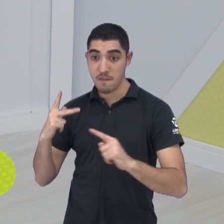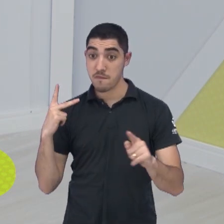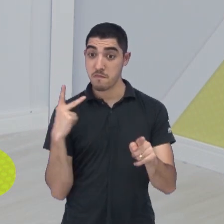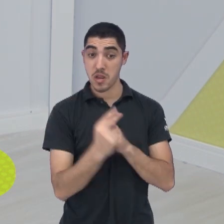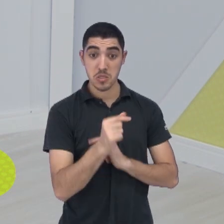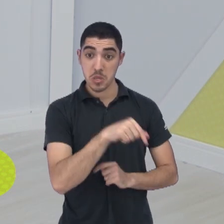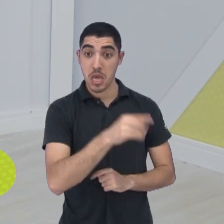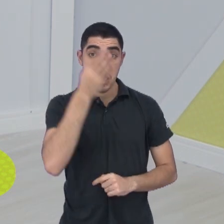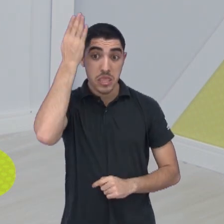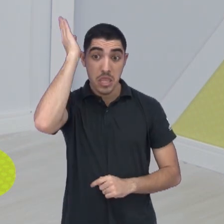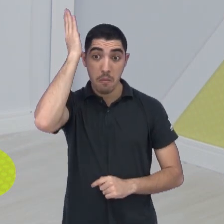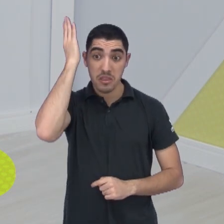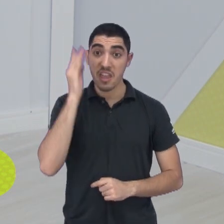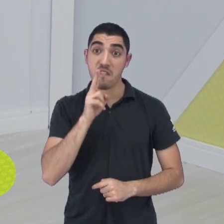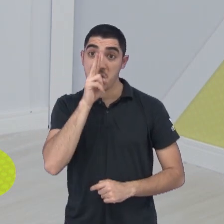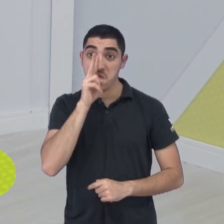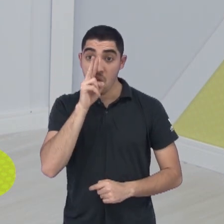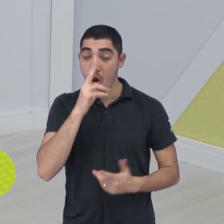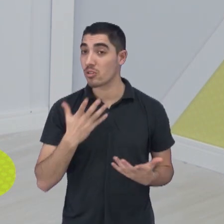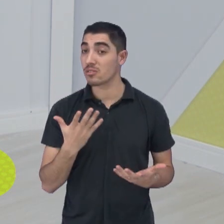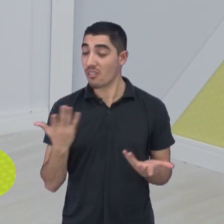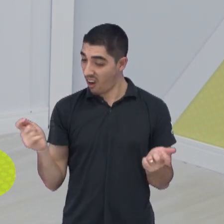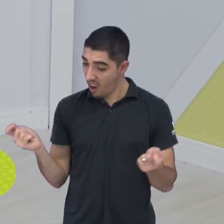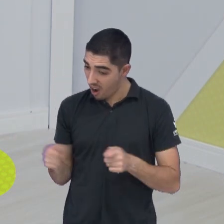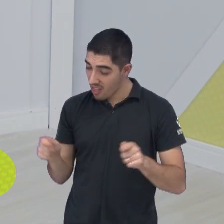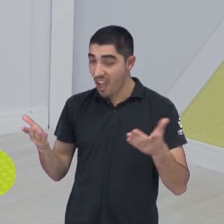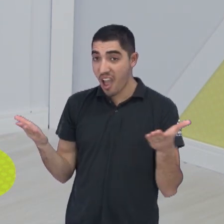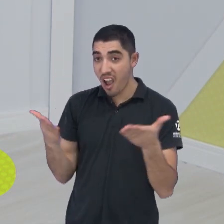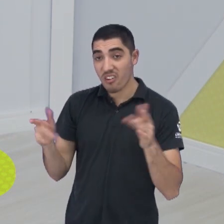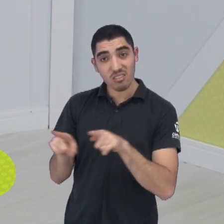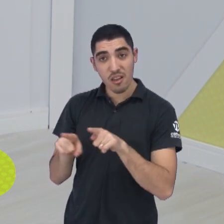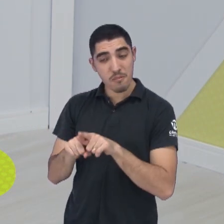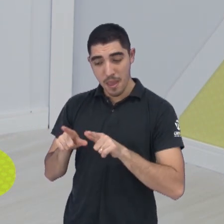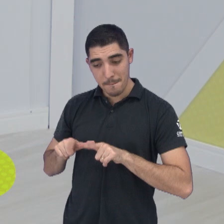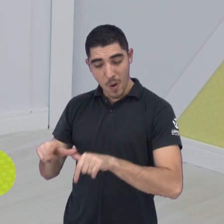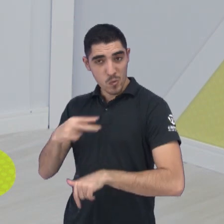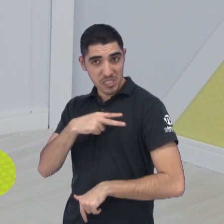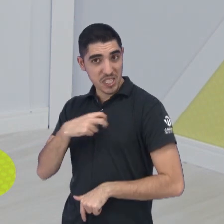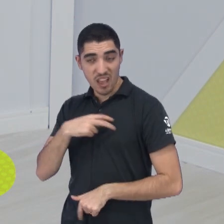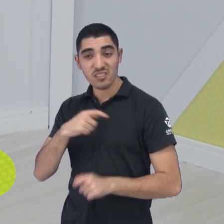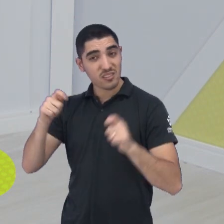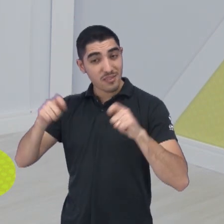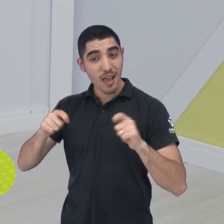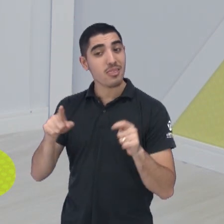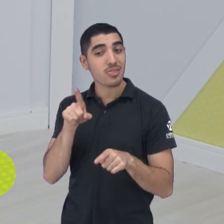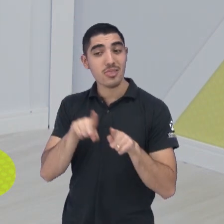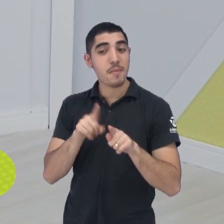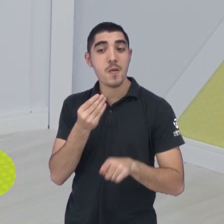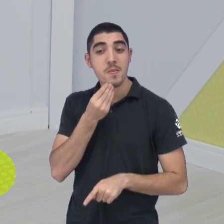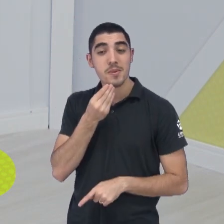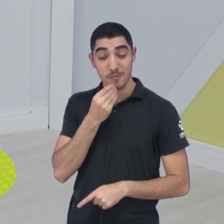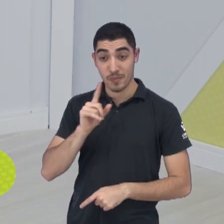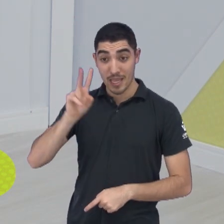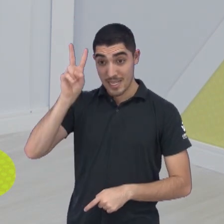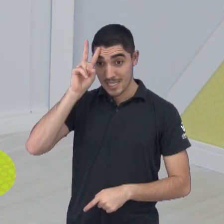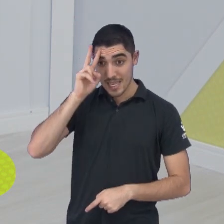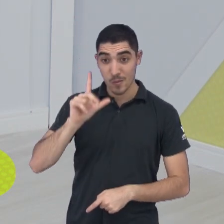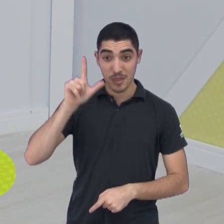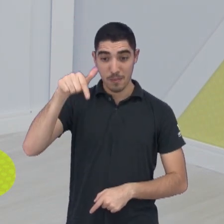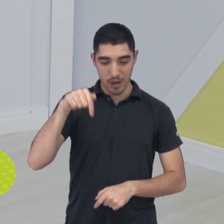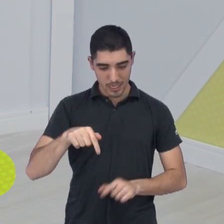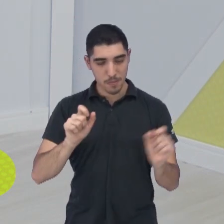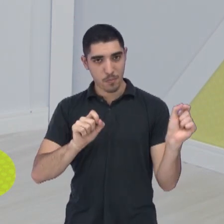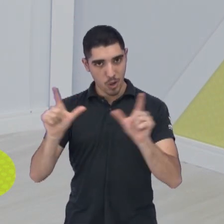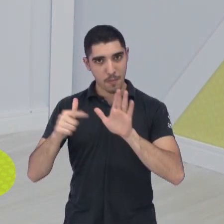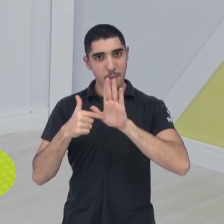no Taubaté favoritaço. Por que não isso acontecer agora, ele dirigindo o São José novamente contra o SESI Bauru? Segunda-feira, todos os detalhes também